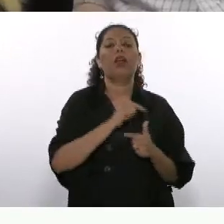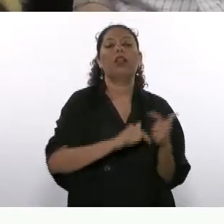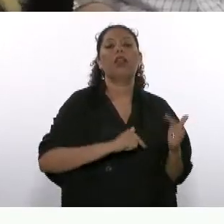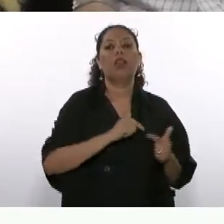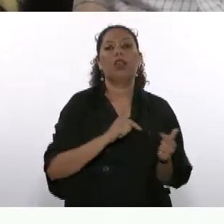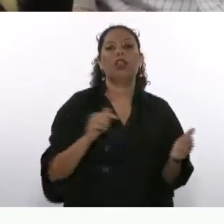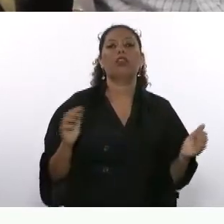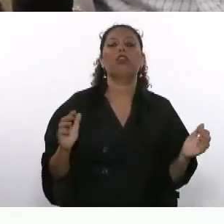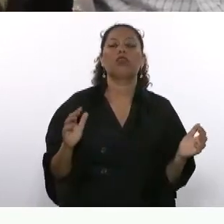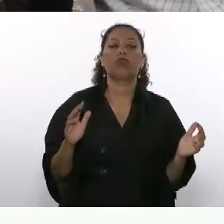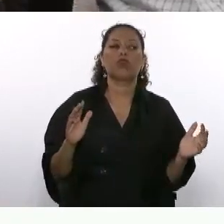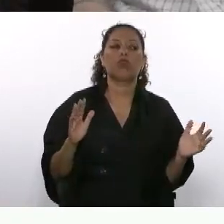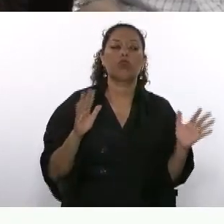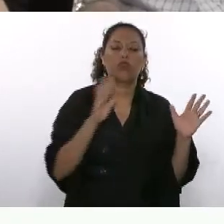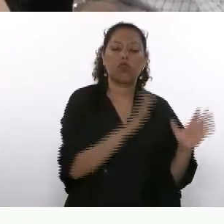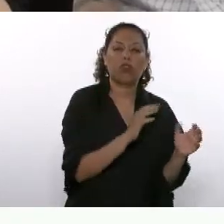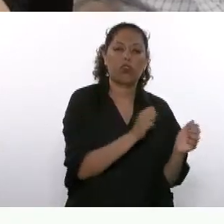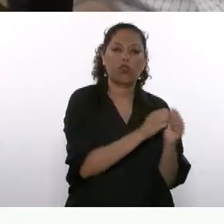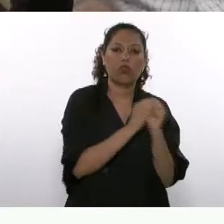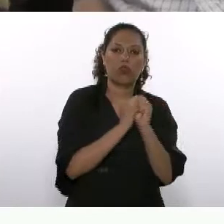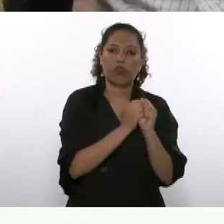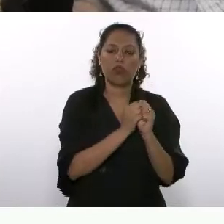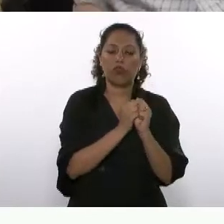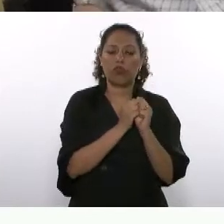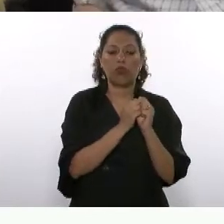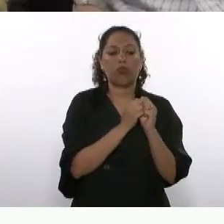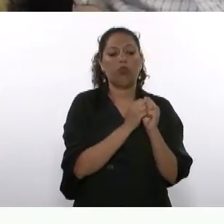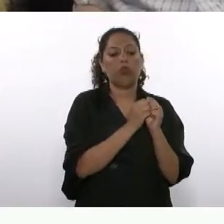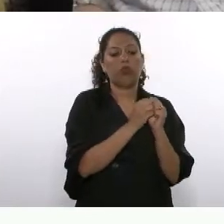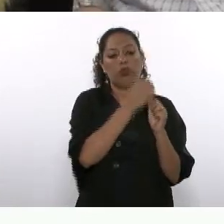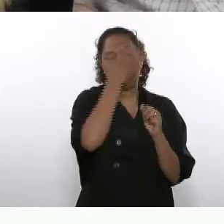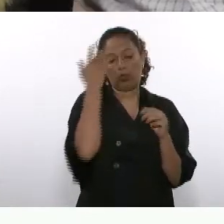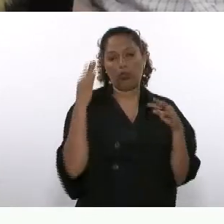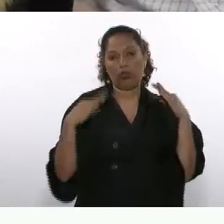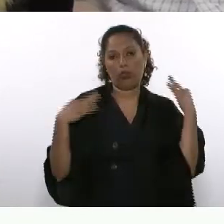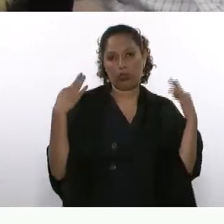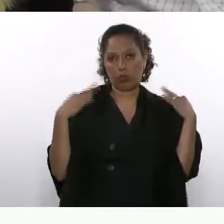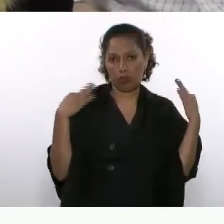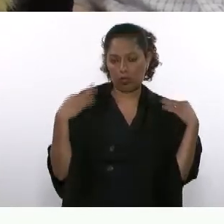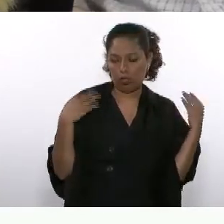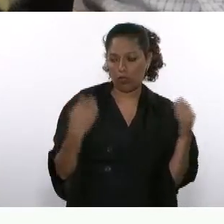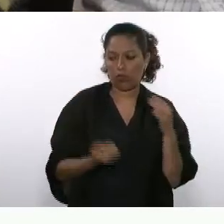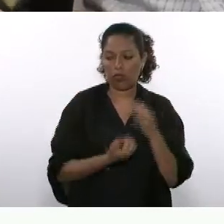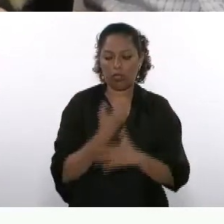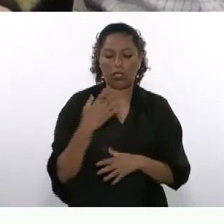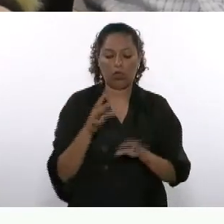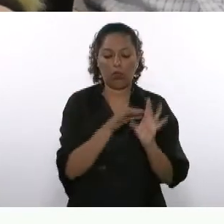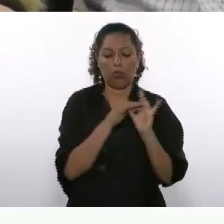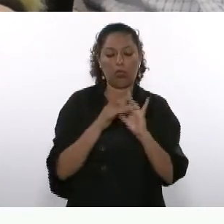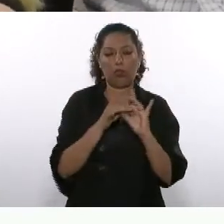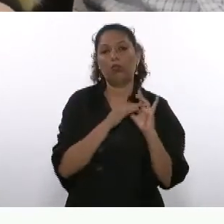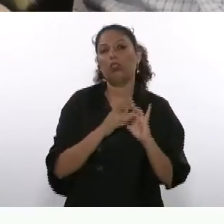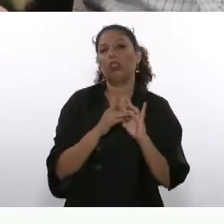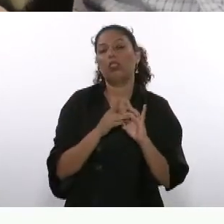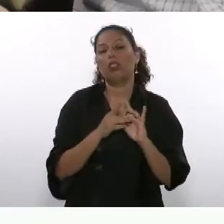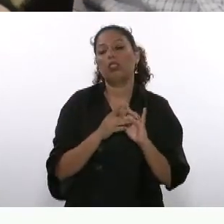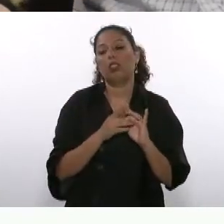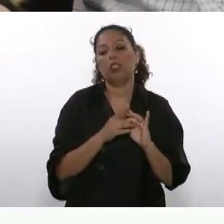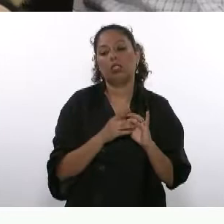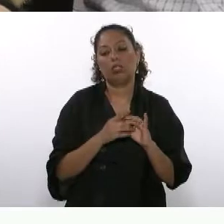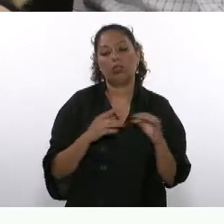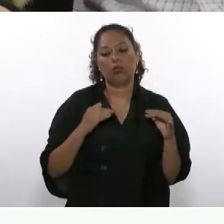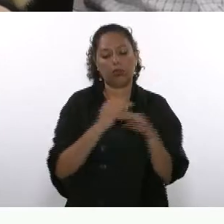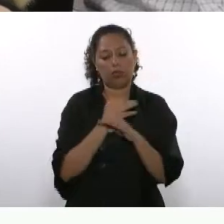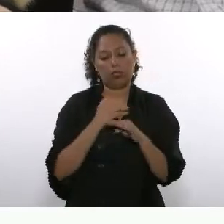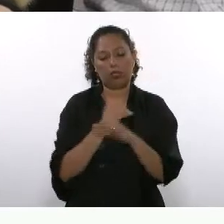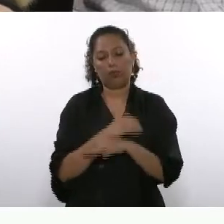por próximo daquele que vai comprar aquele município, que vai criar uma relação comercial com aquele